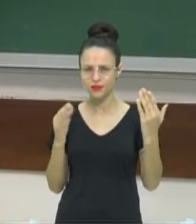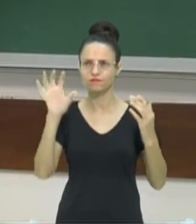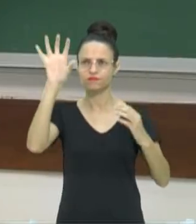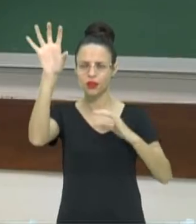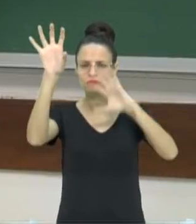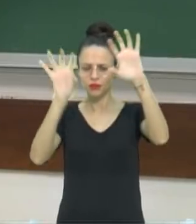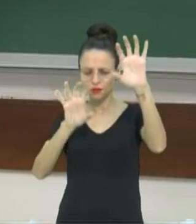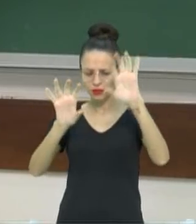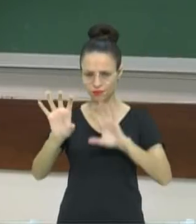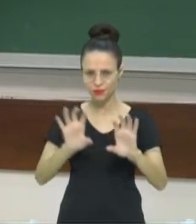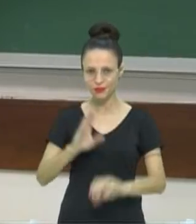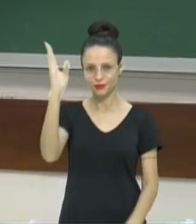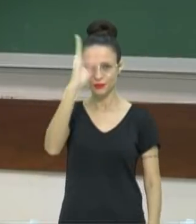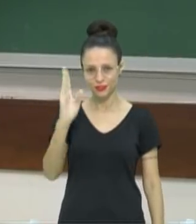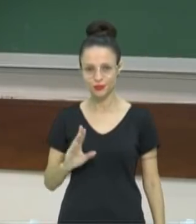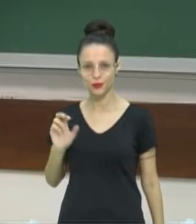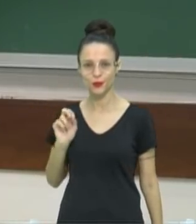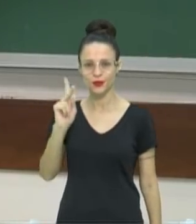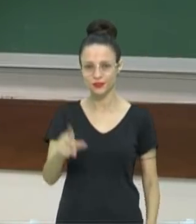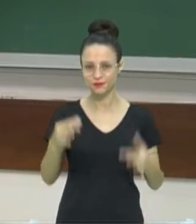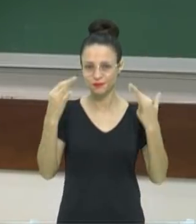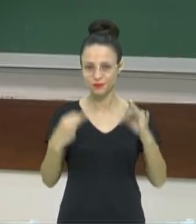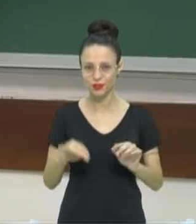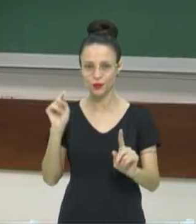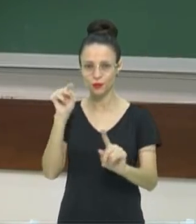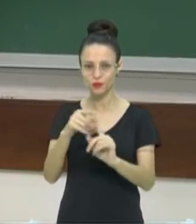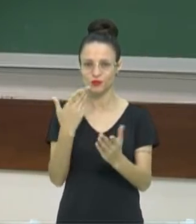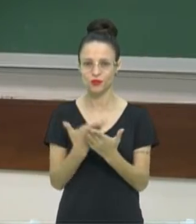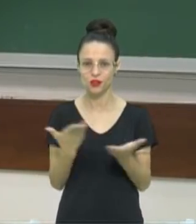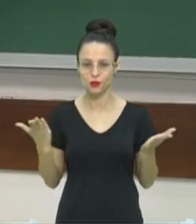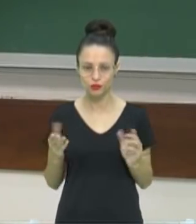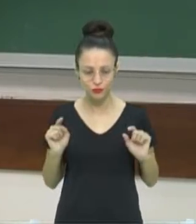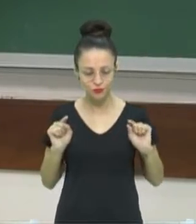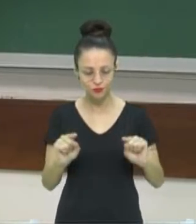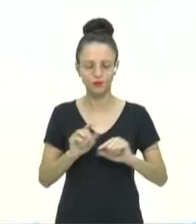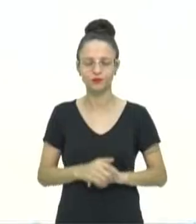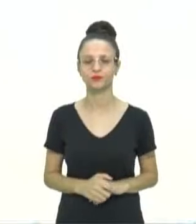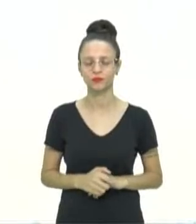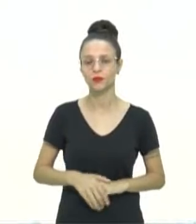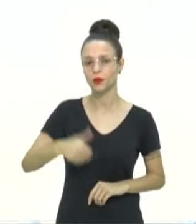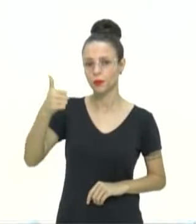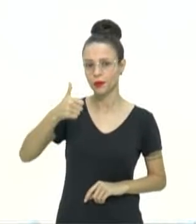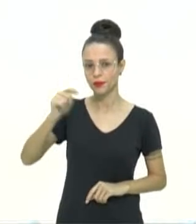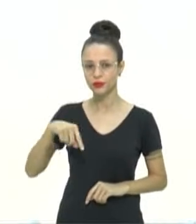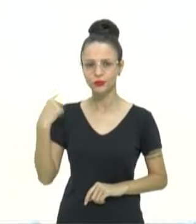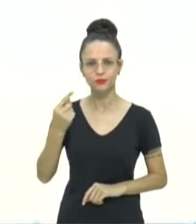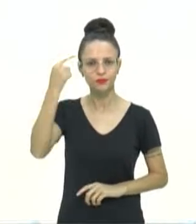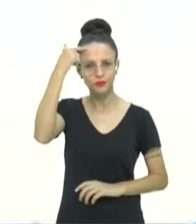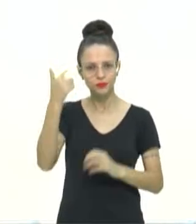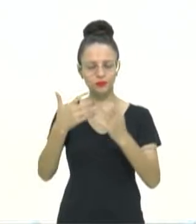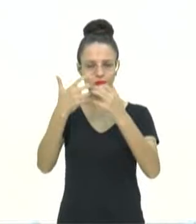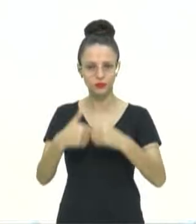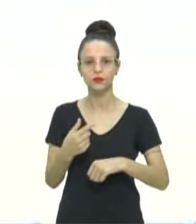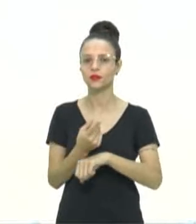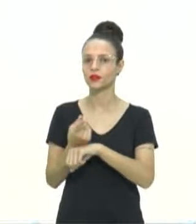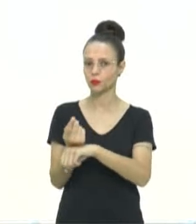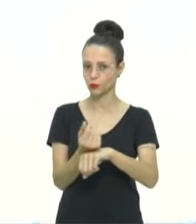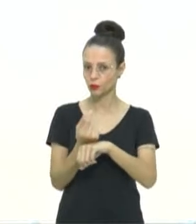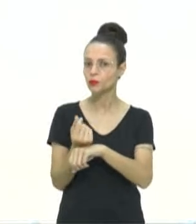regiões do Brasil, certo? Então, o objetivo da nossa aula hoje é esse. Primeira questão ali que nós temos que pensar: a